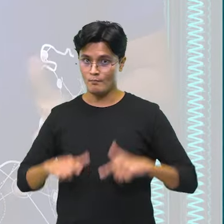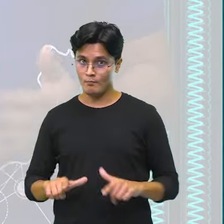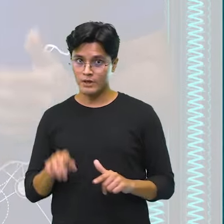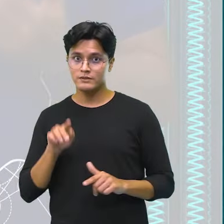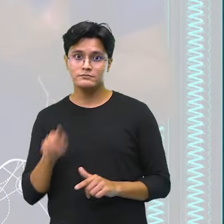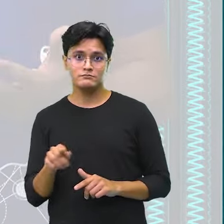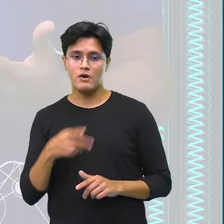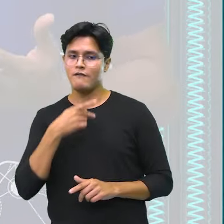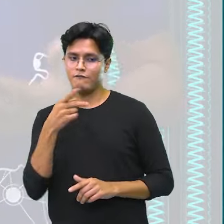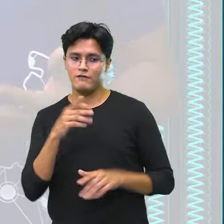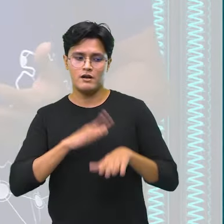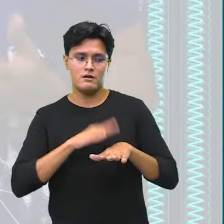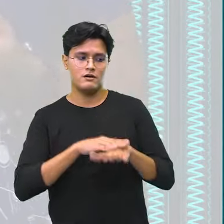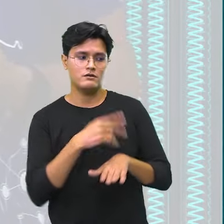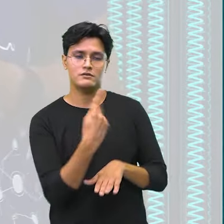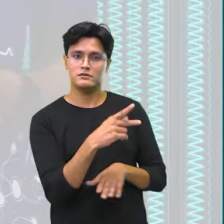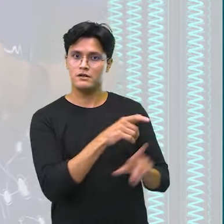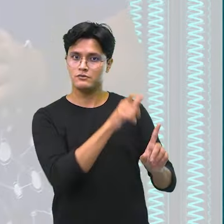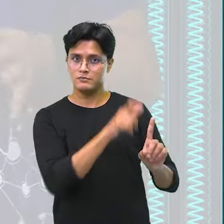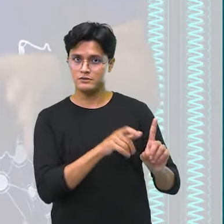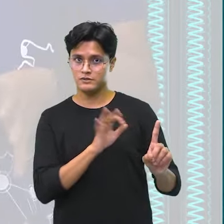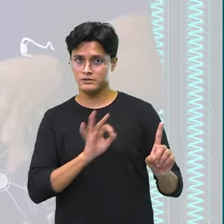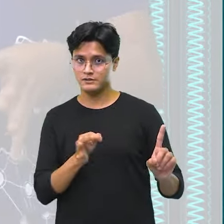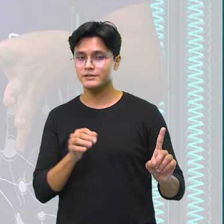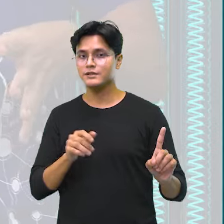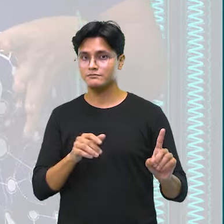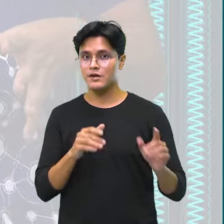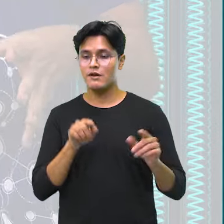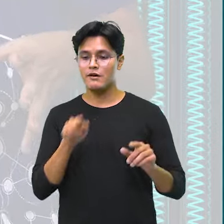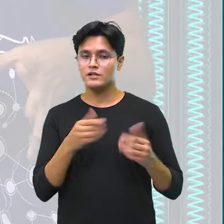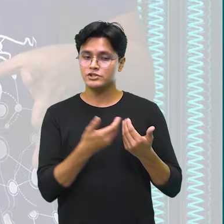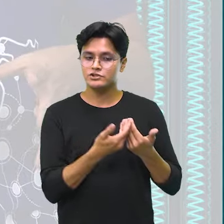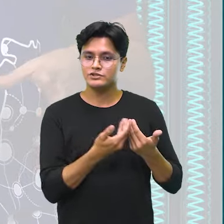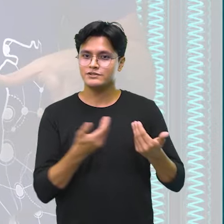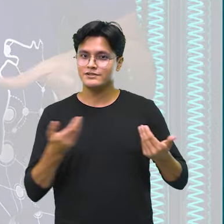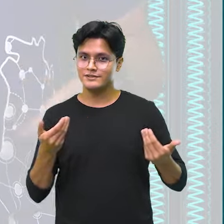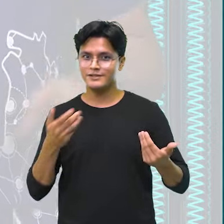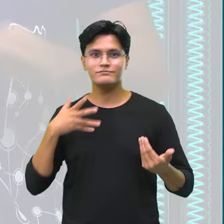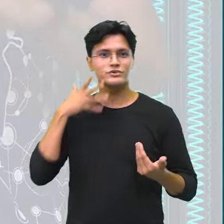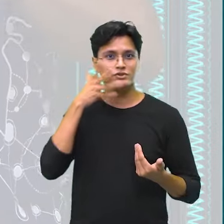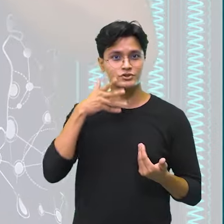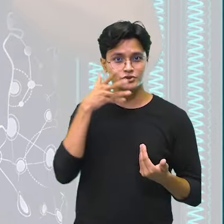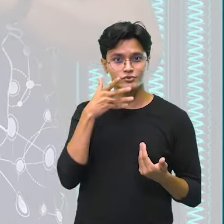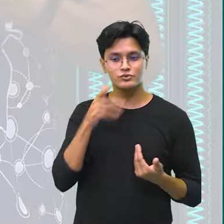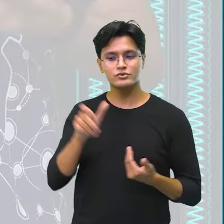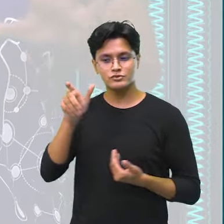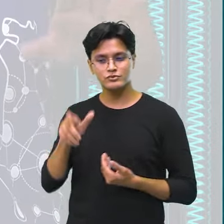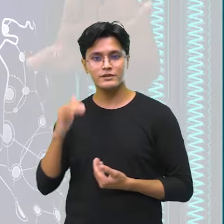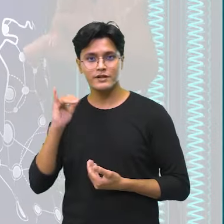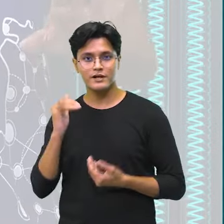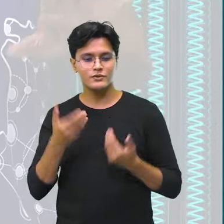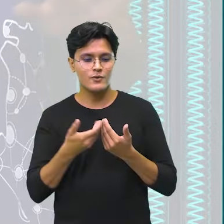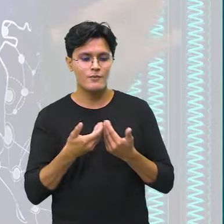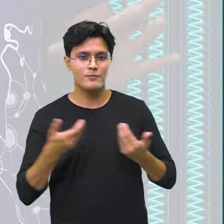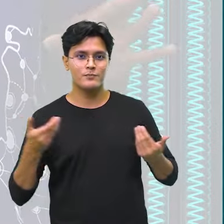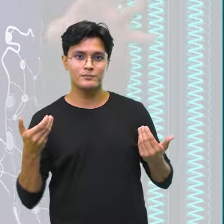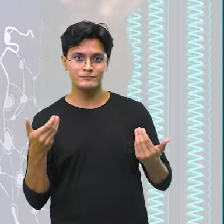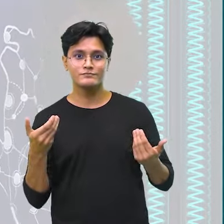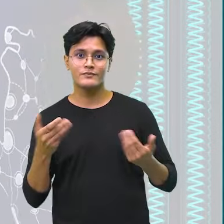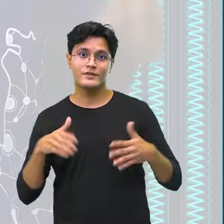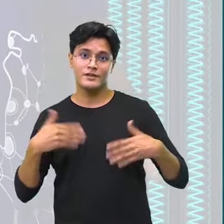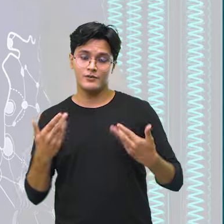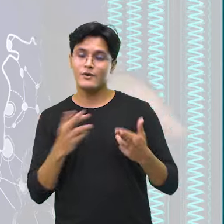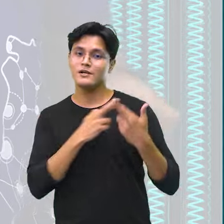do personagem, mas é isso mesmo que ele faz, né? Ele vai se distanciar desse discurso e ele não vai se responsabilizar pelo que é